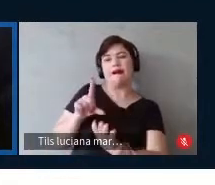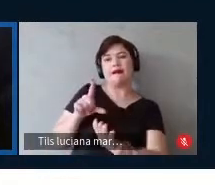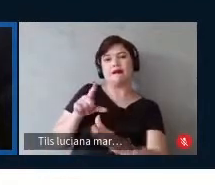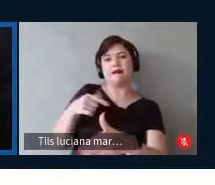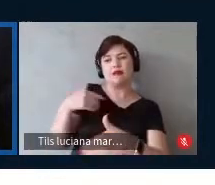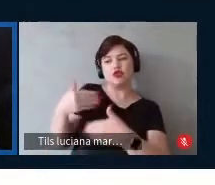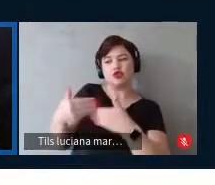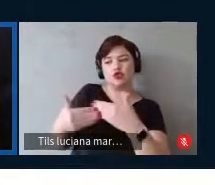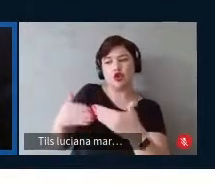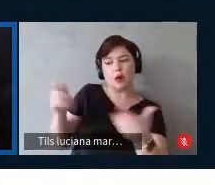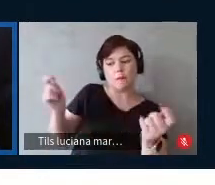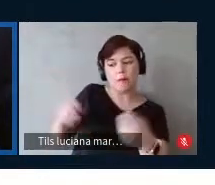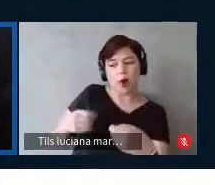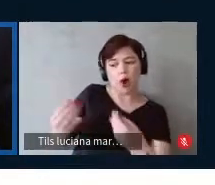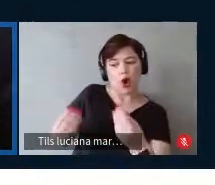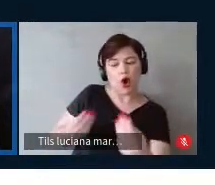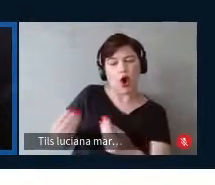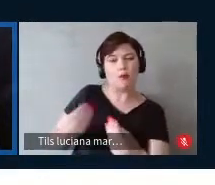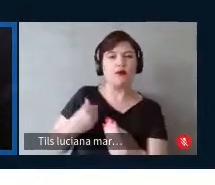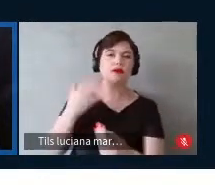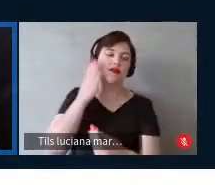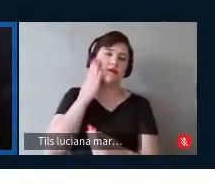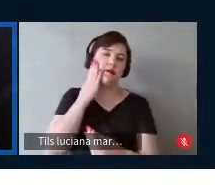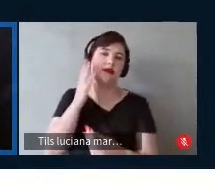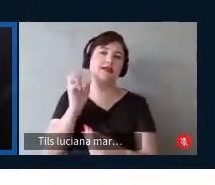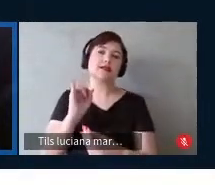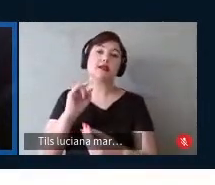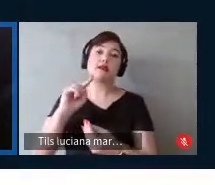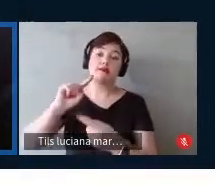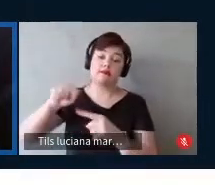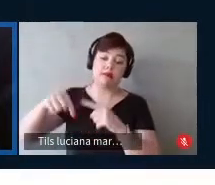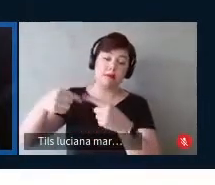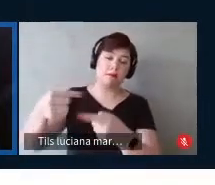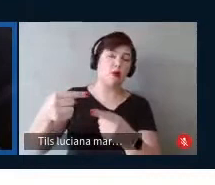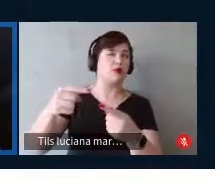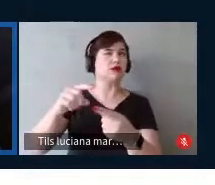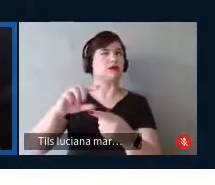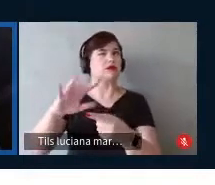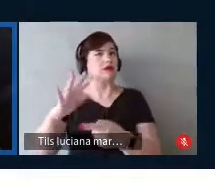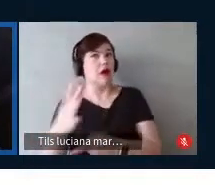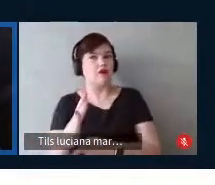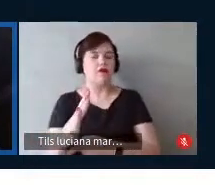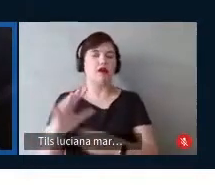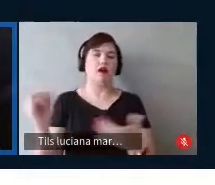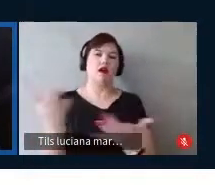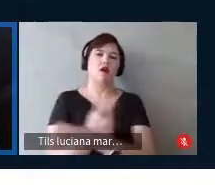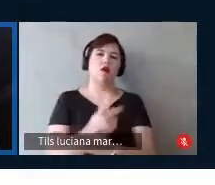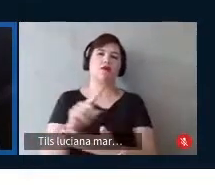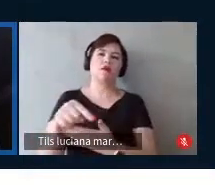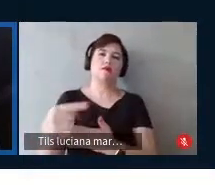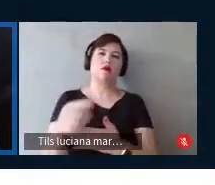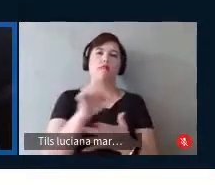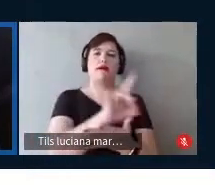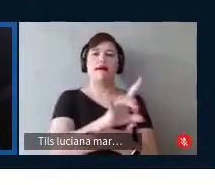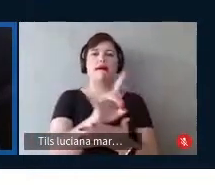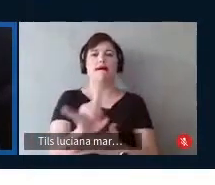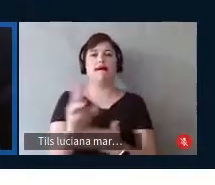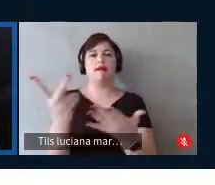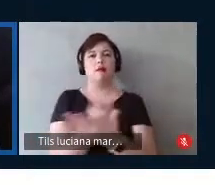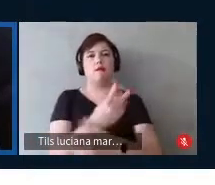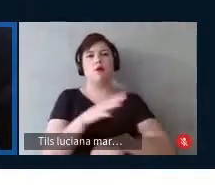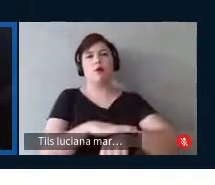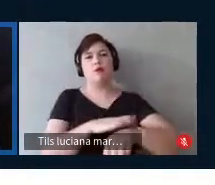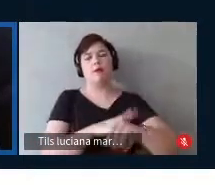procedimental. Ele consegue saber o que vem, possivelmente, a posterior de cada fase do que está